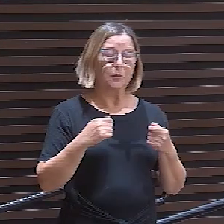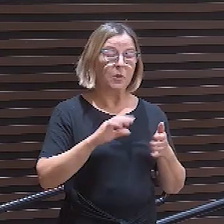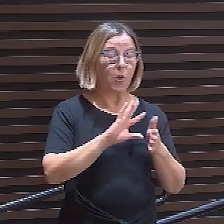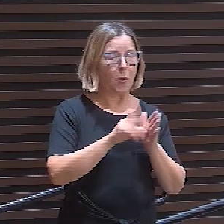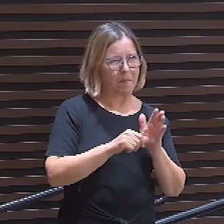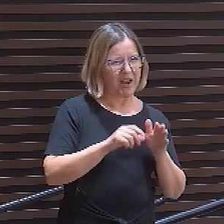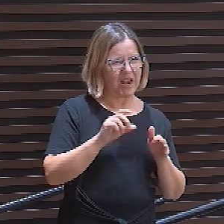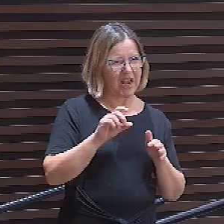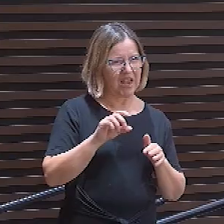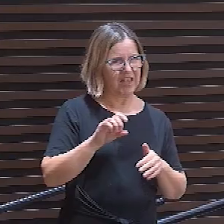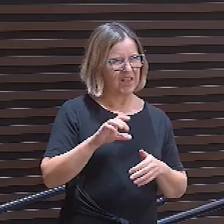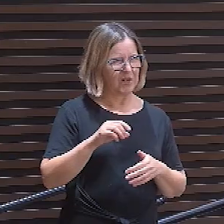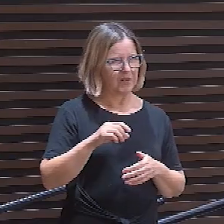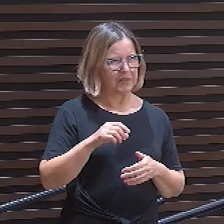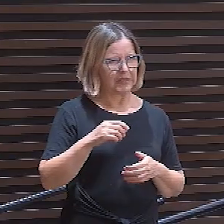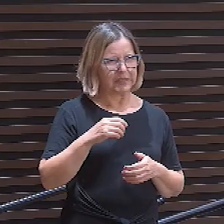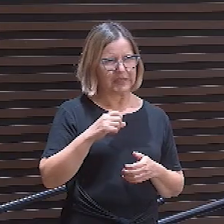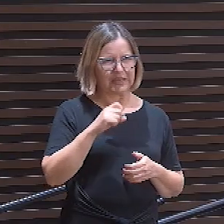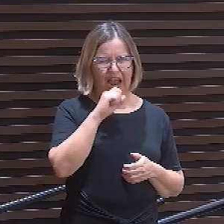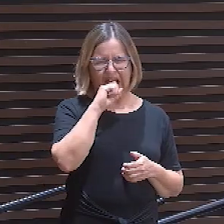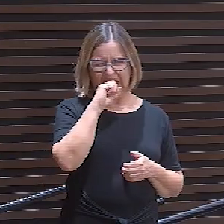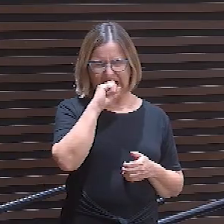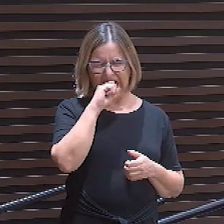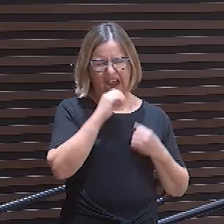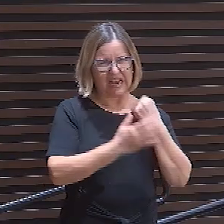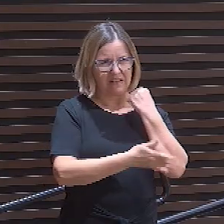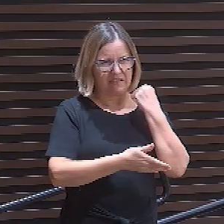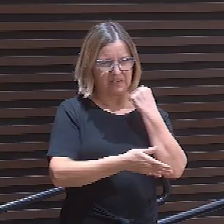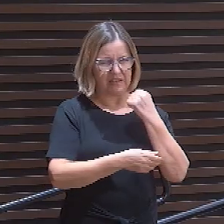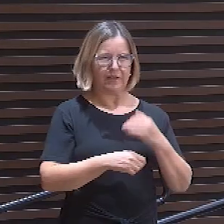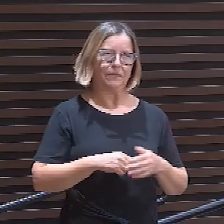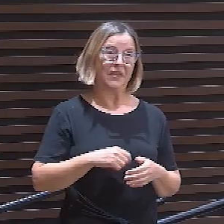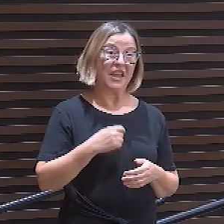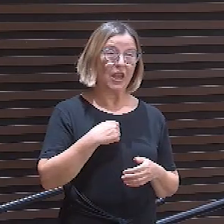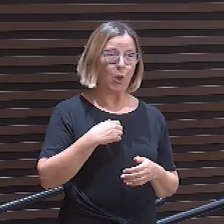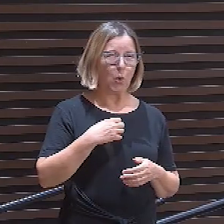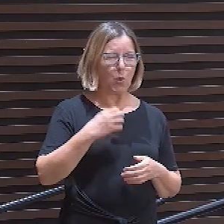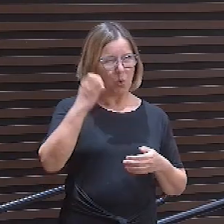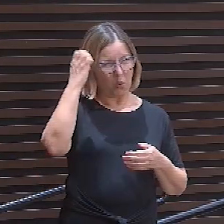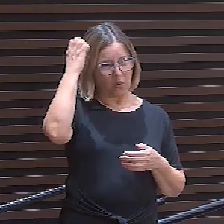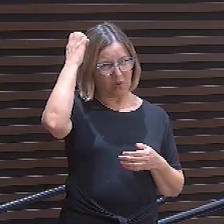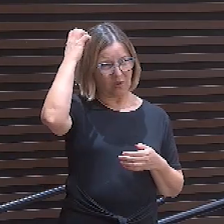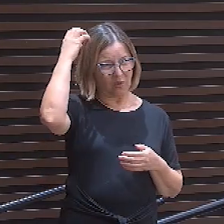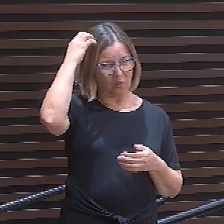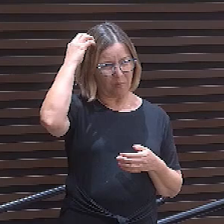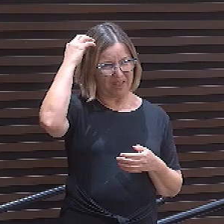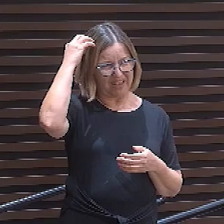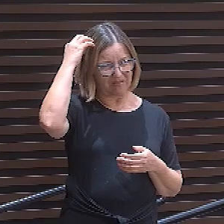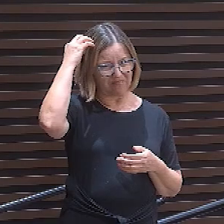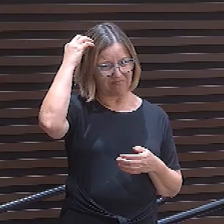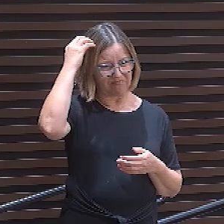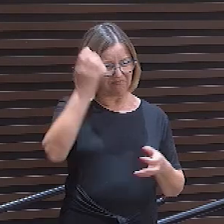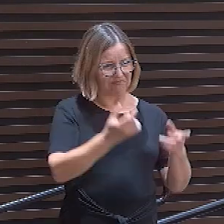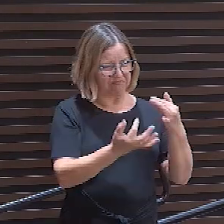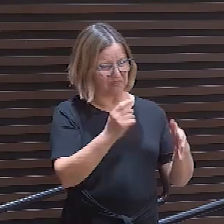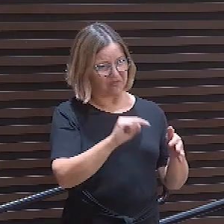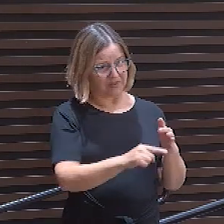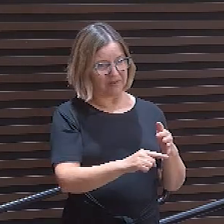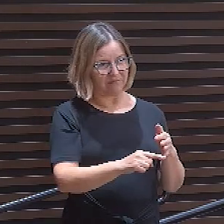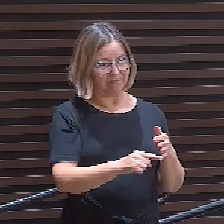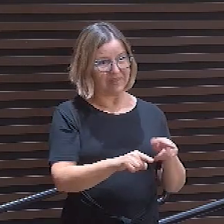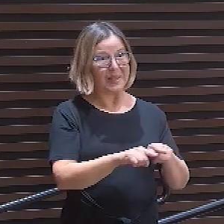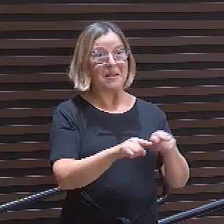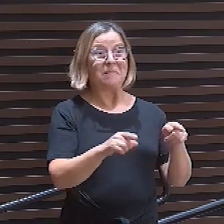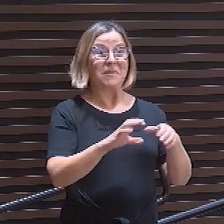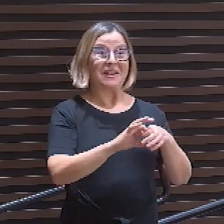Eu sou réu do fogo do inferno. Para ser livre disso, a gente precisa de um